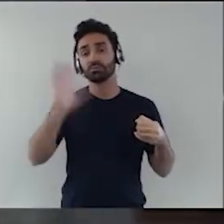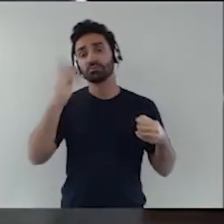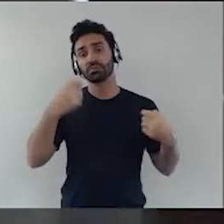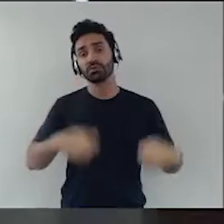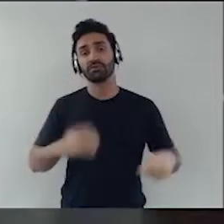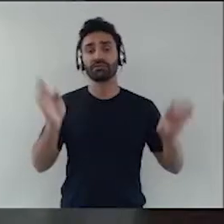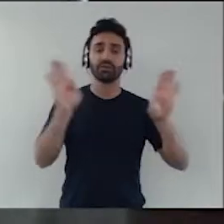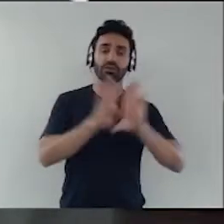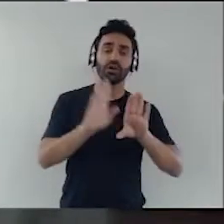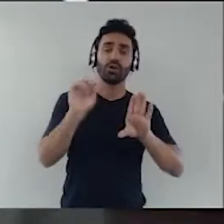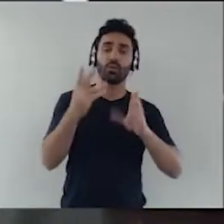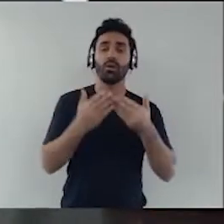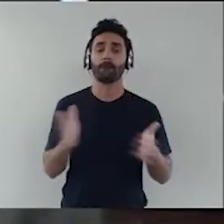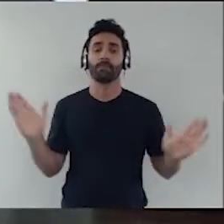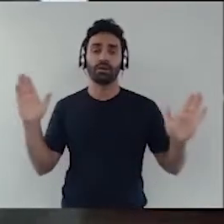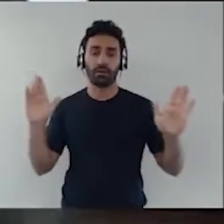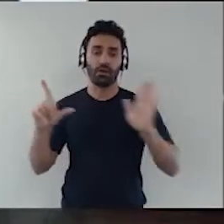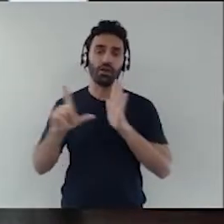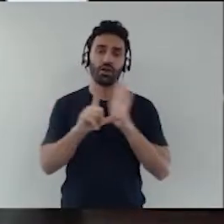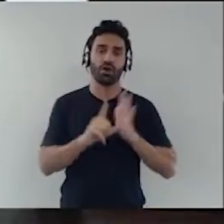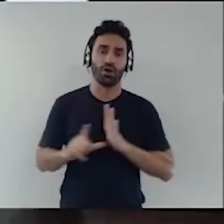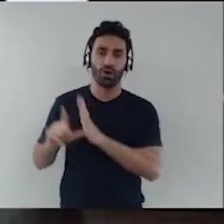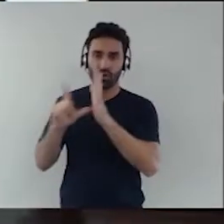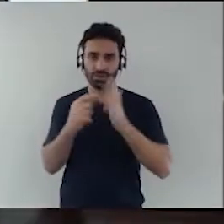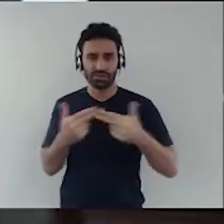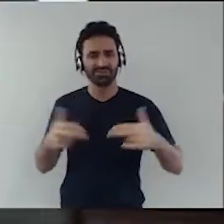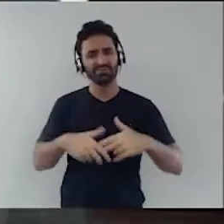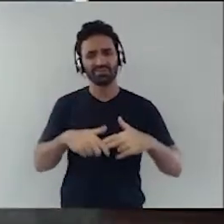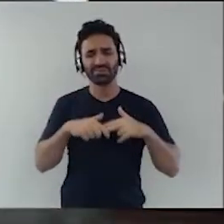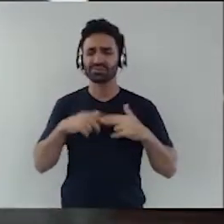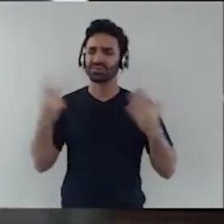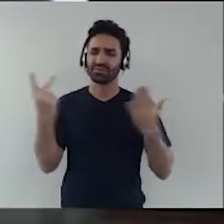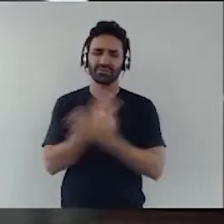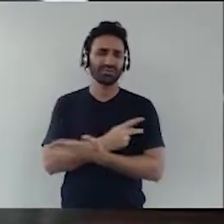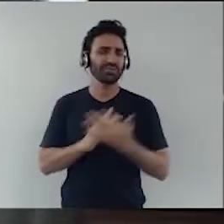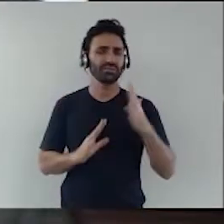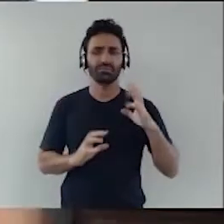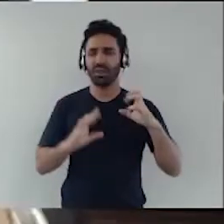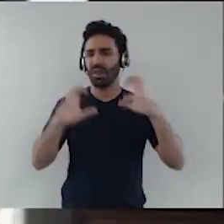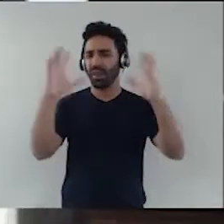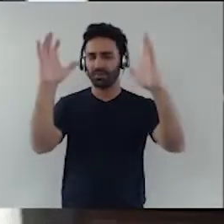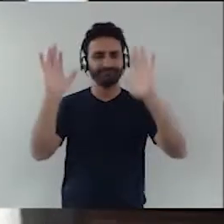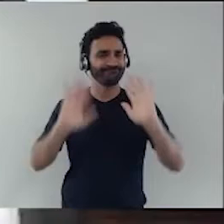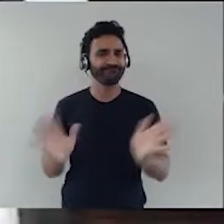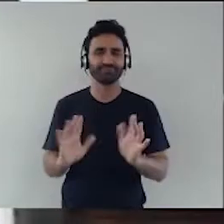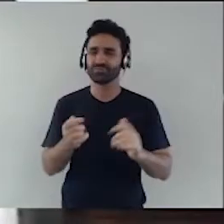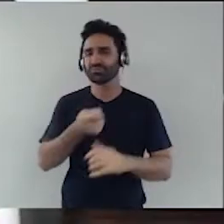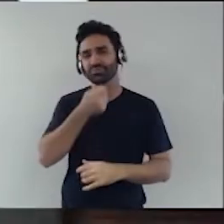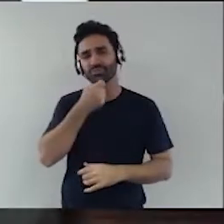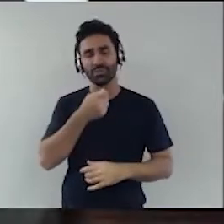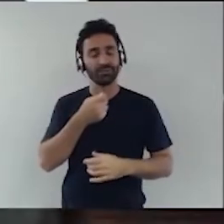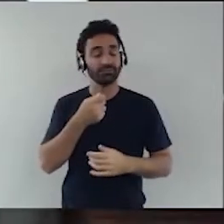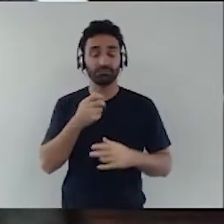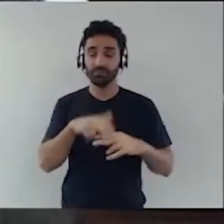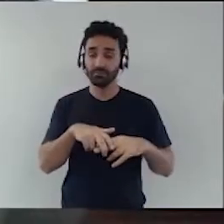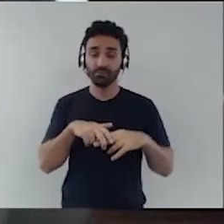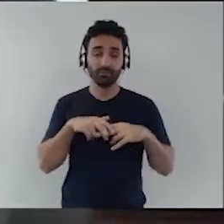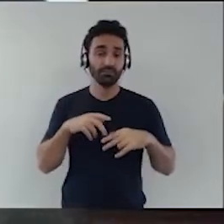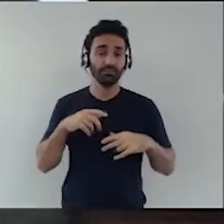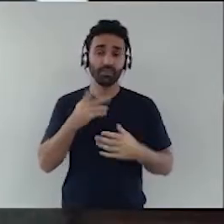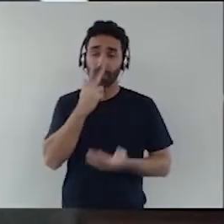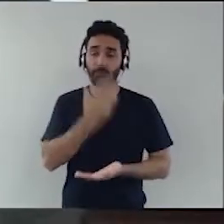os estabelecimentos. Então, nós tivemos um conflito desnecessário do nosso país, que consumiu